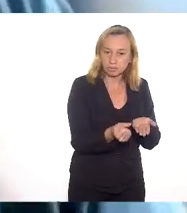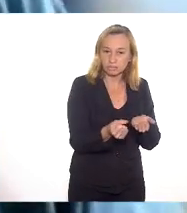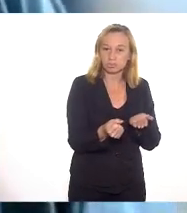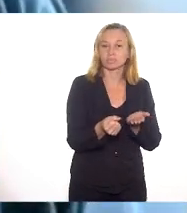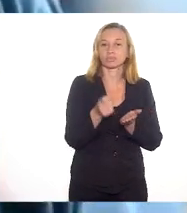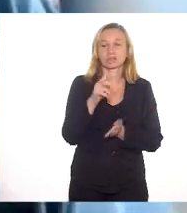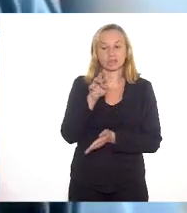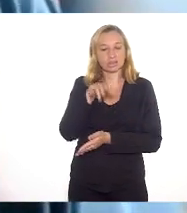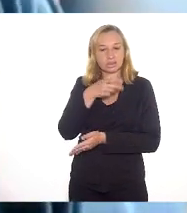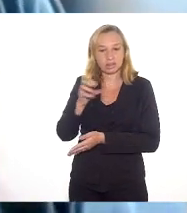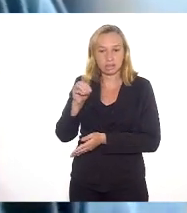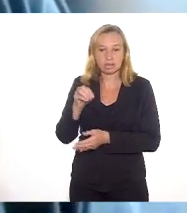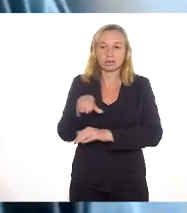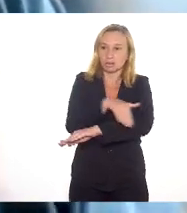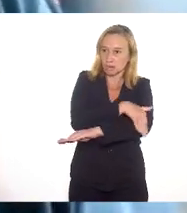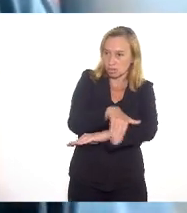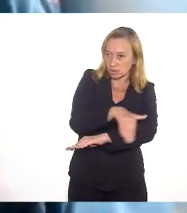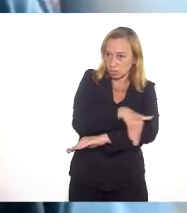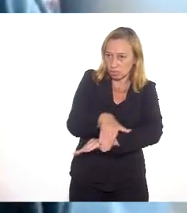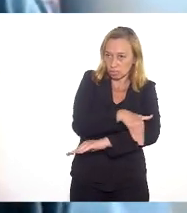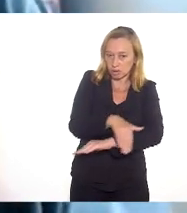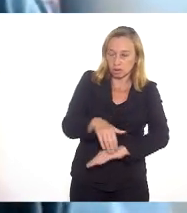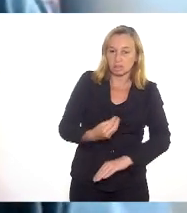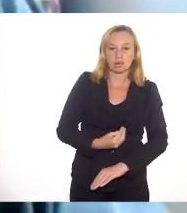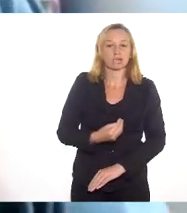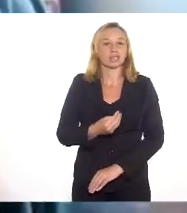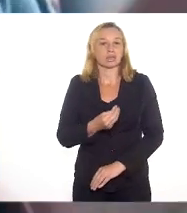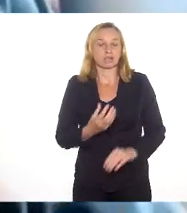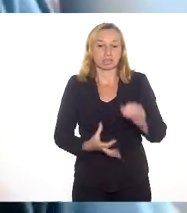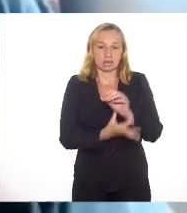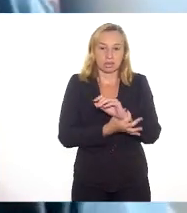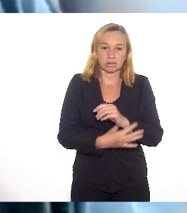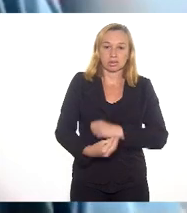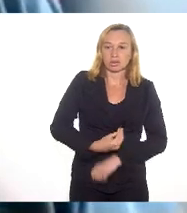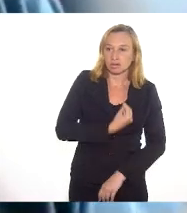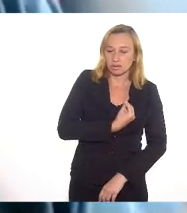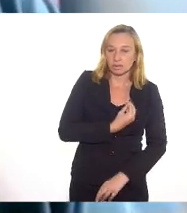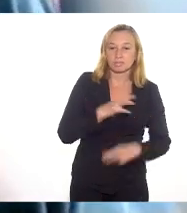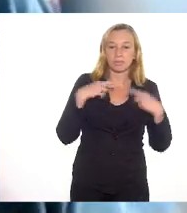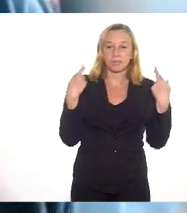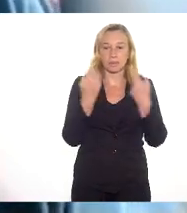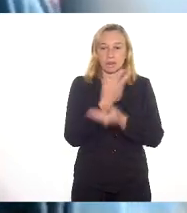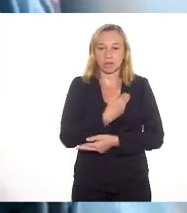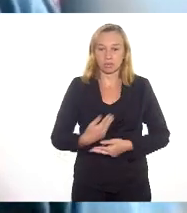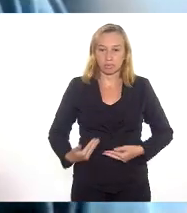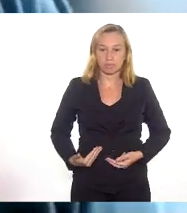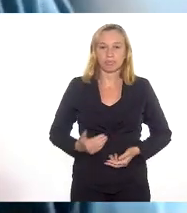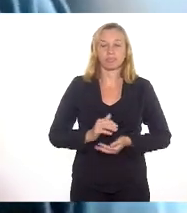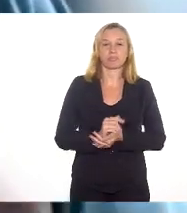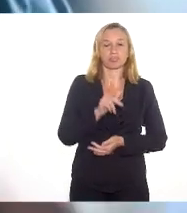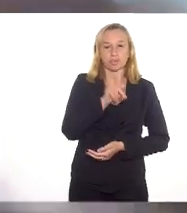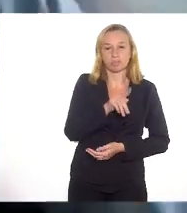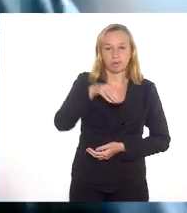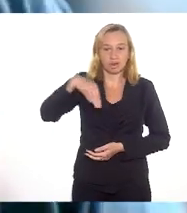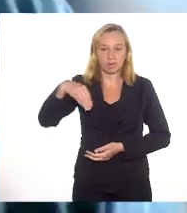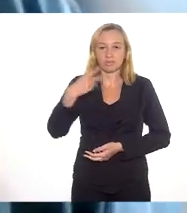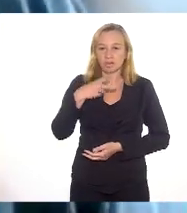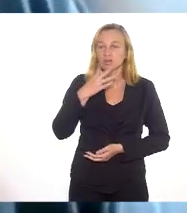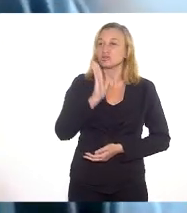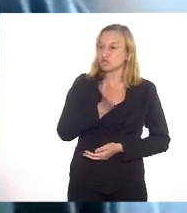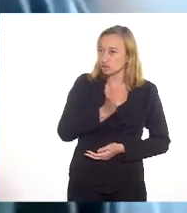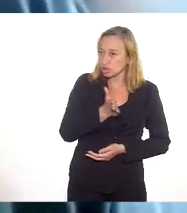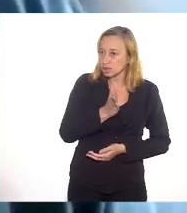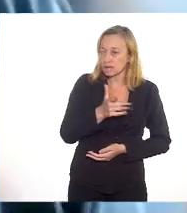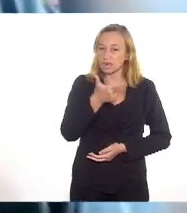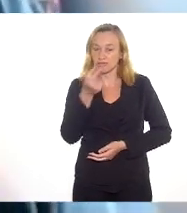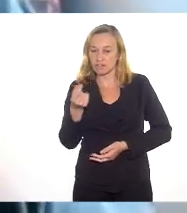está na rua da Segurança Presente. Na audiência pública, a PM disse que ela já está querendo